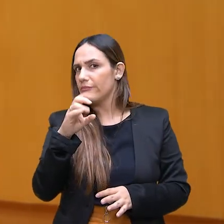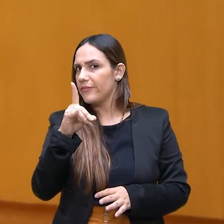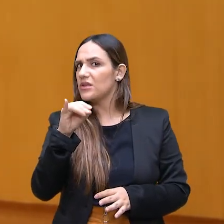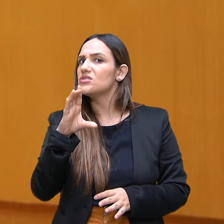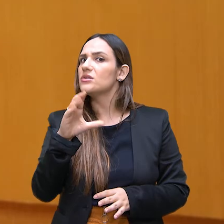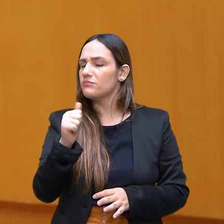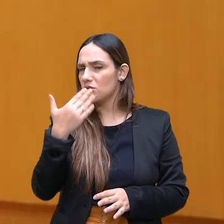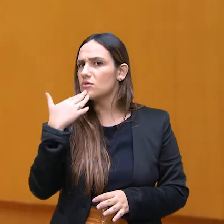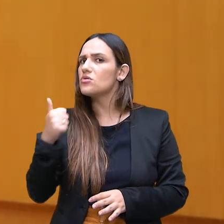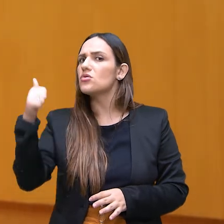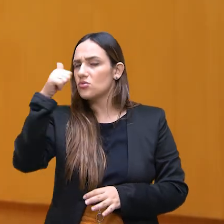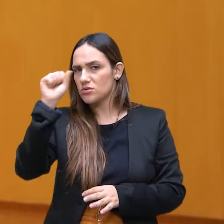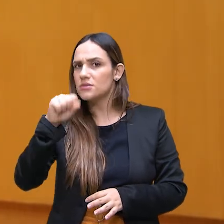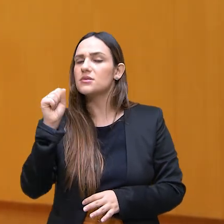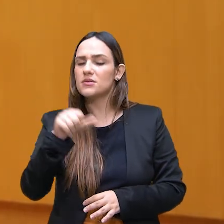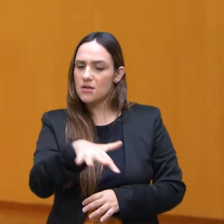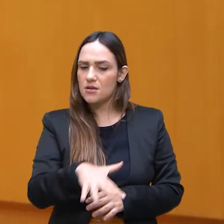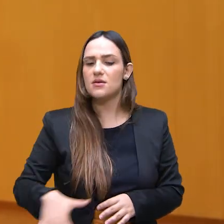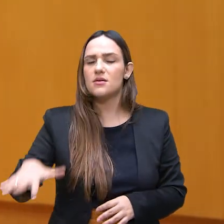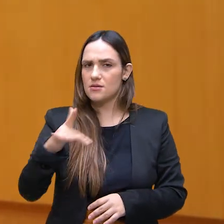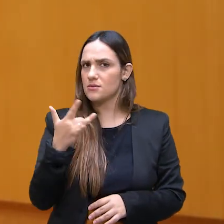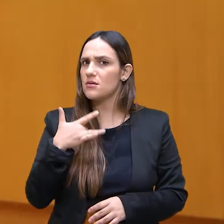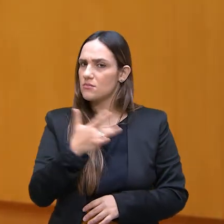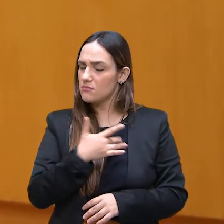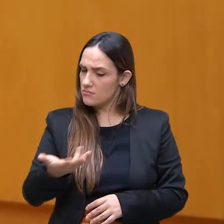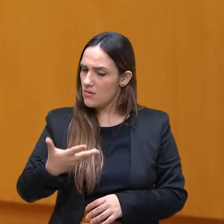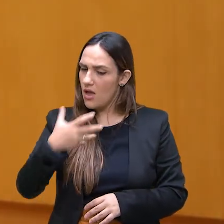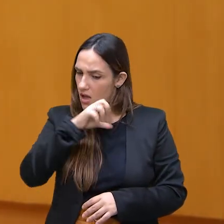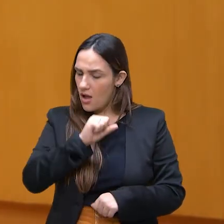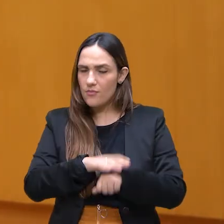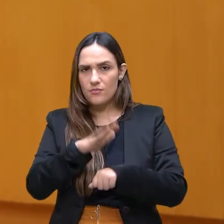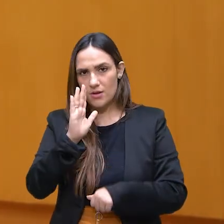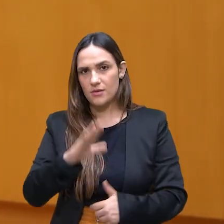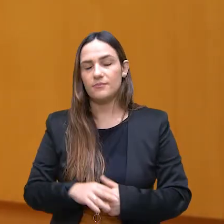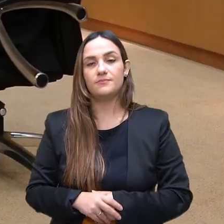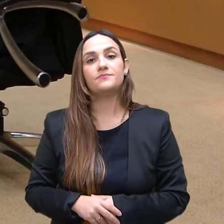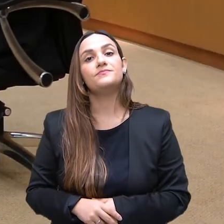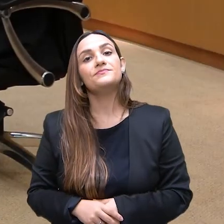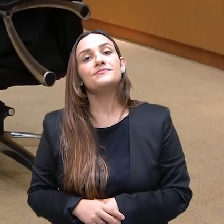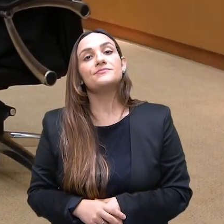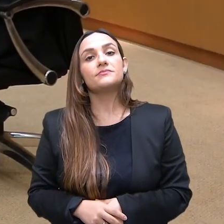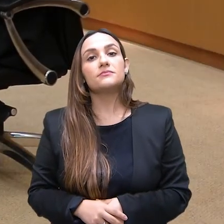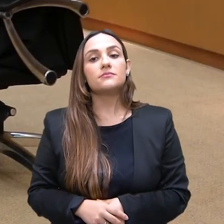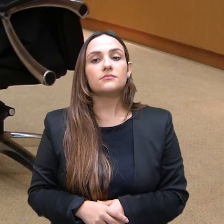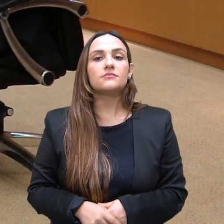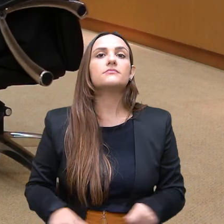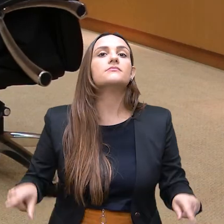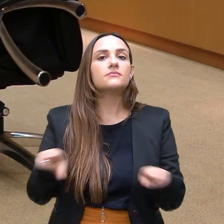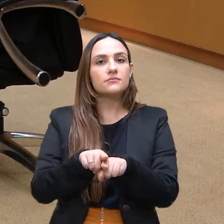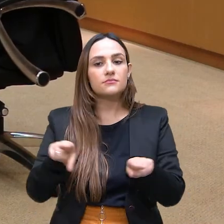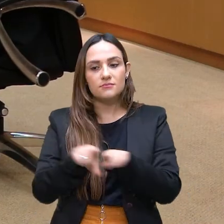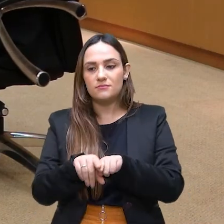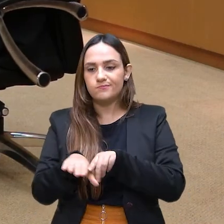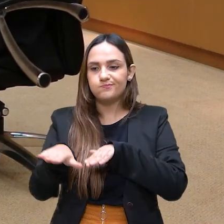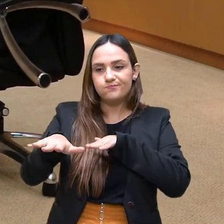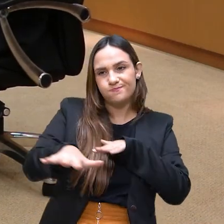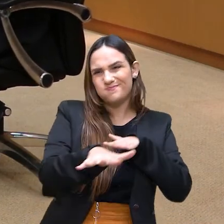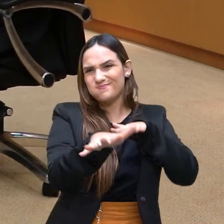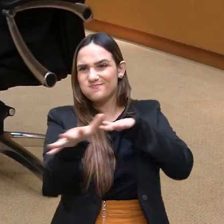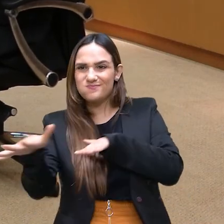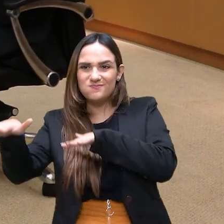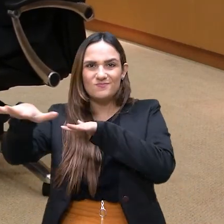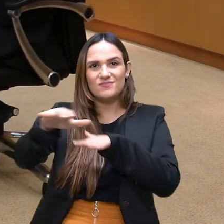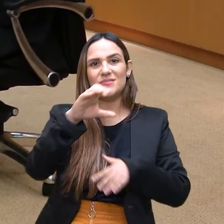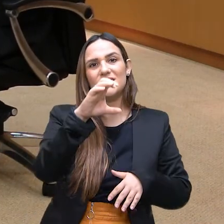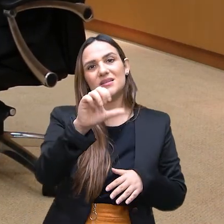Nós, que eu digo, as pessoas da saúde, né? E as caravanas de saúde também para